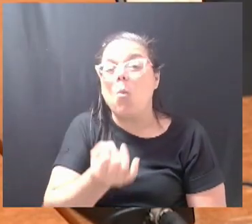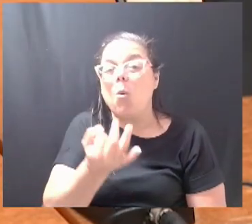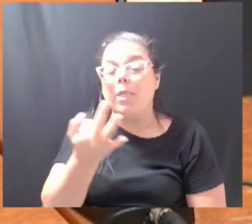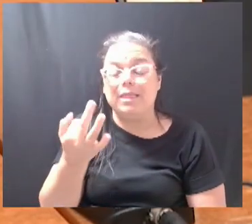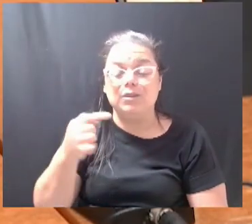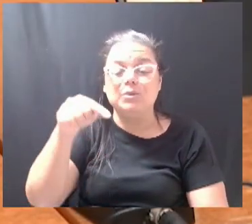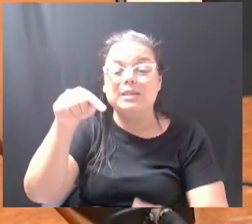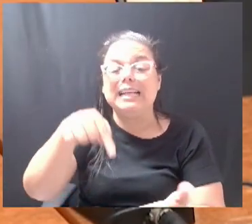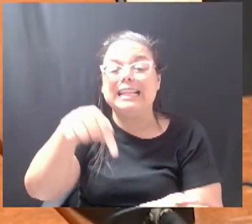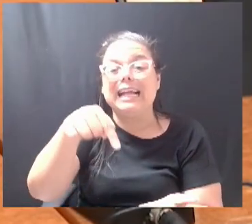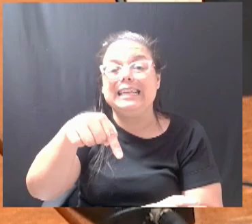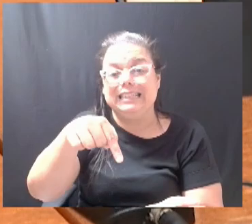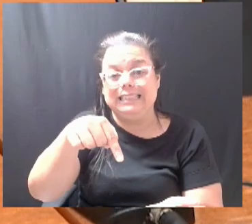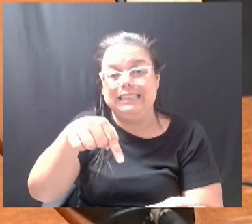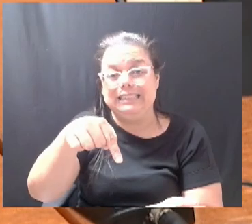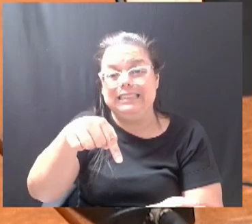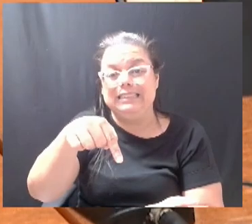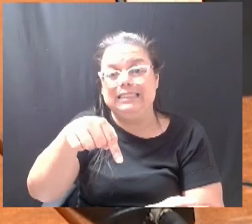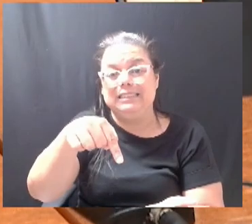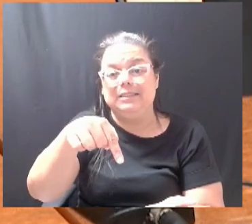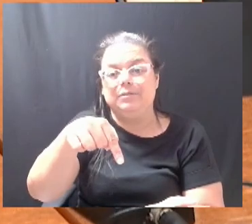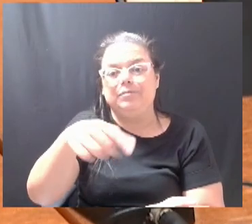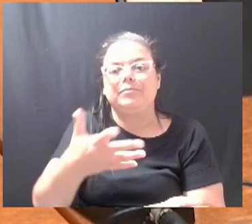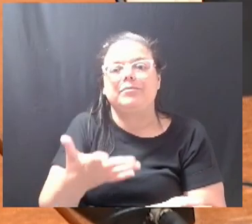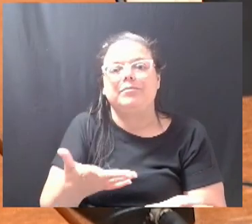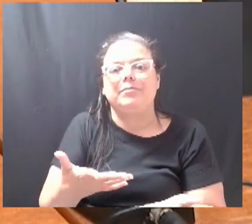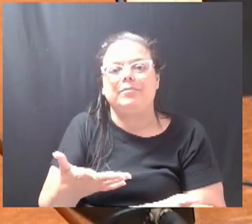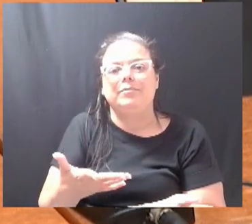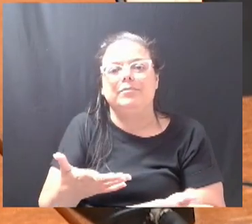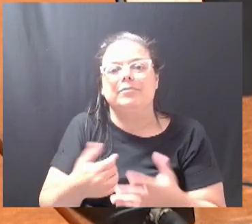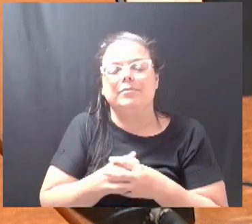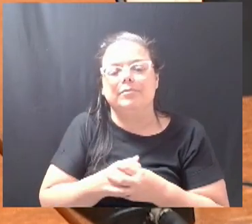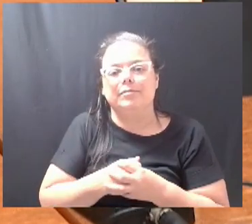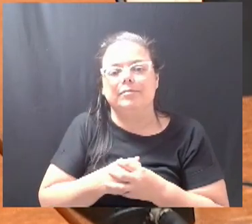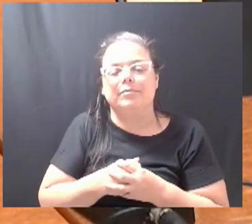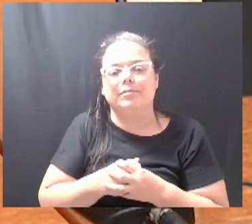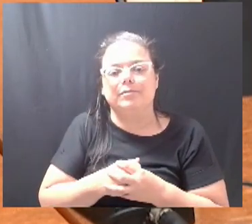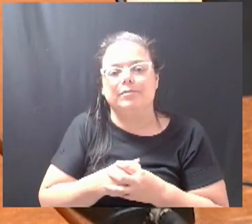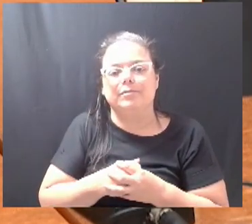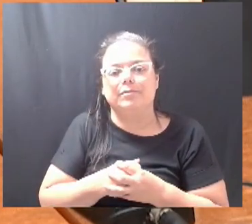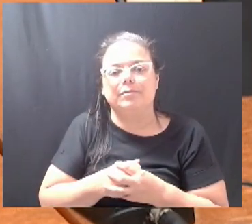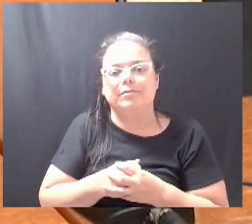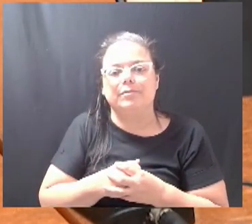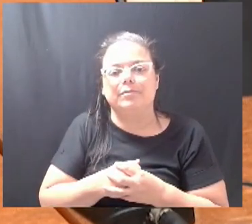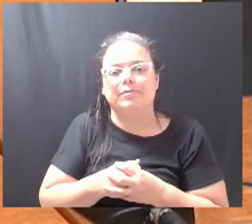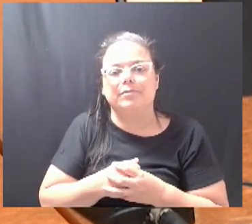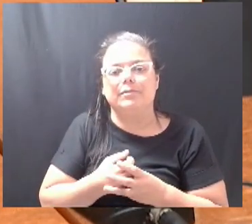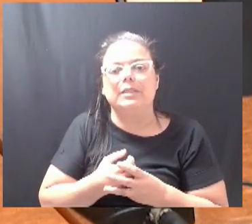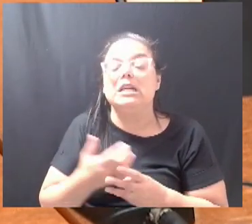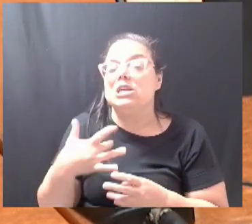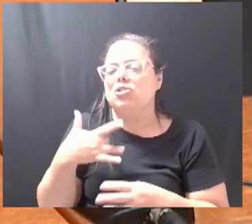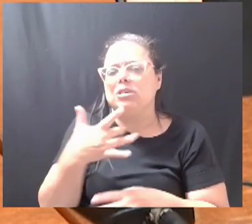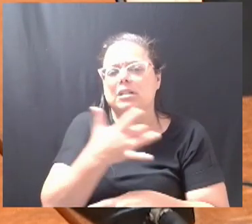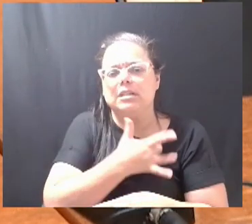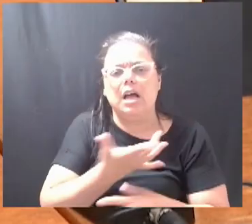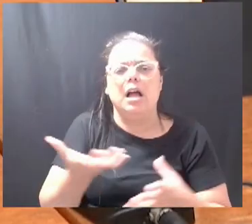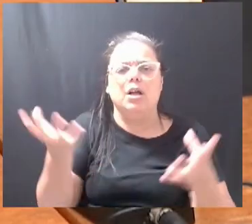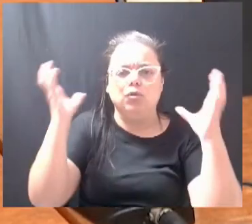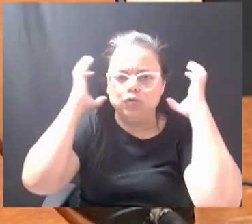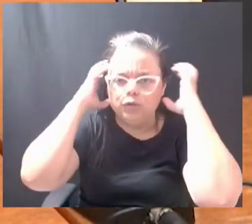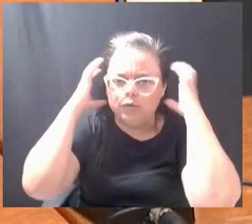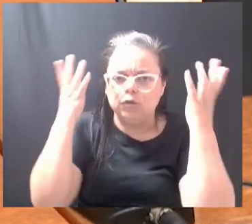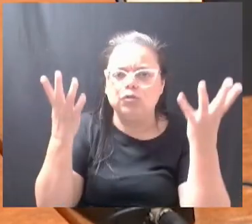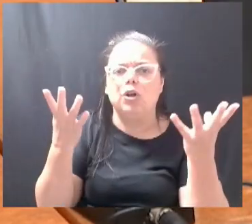na questão de promoção, né? Prevenção primária, promoção de saúde, enfim, fonoaudiológica, ele daria muito conta